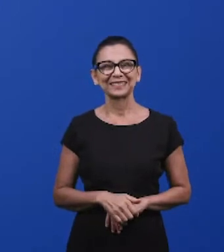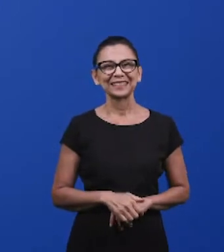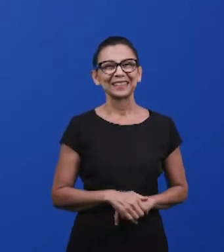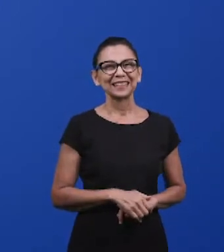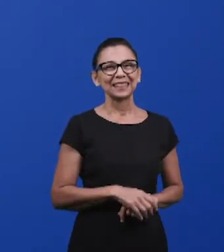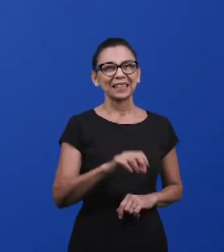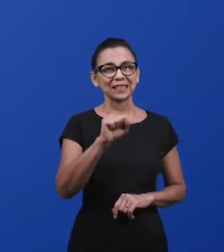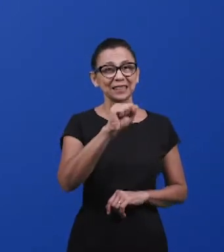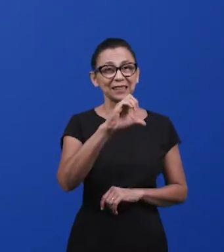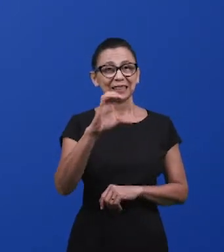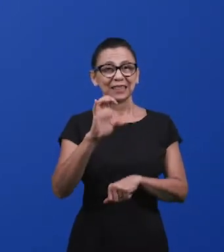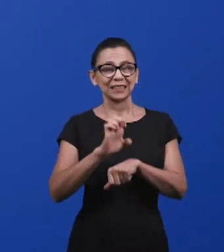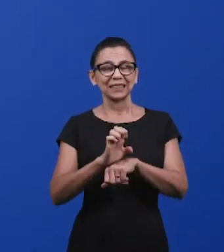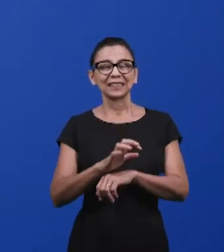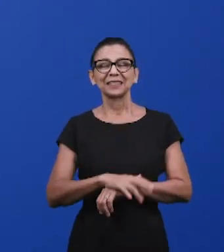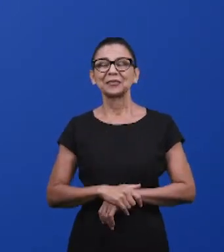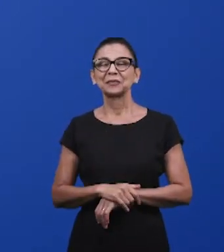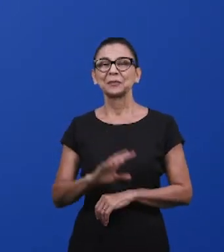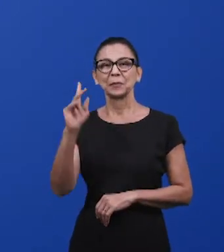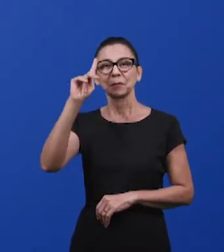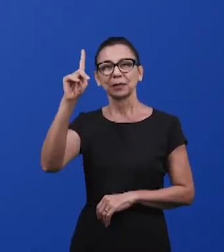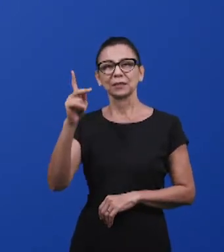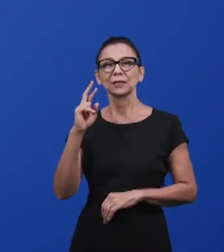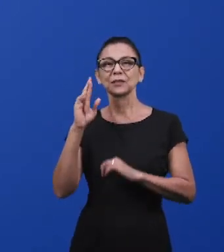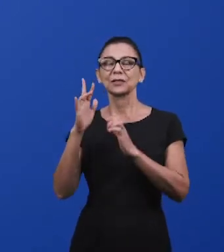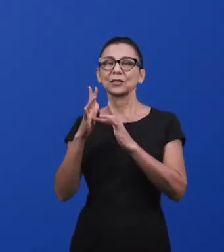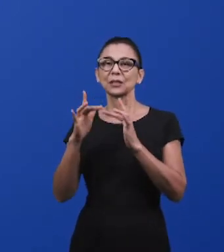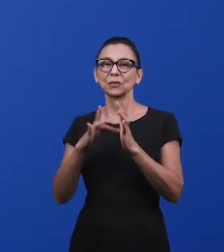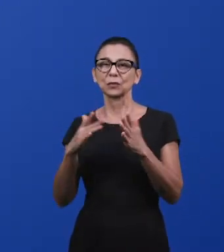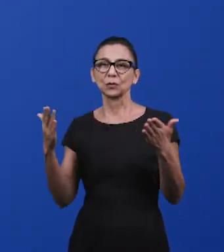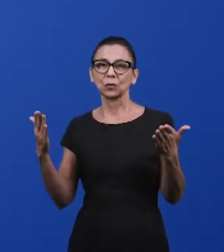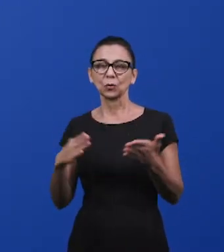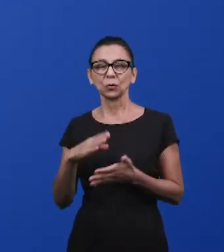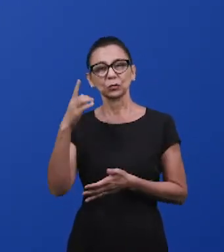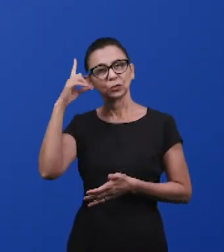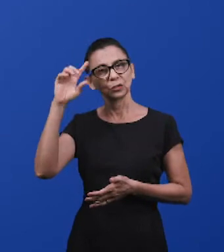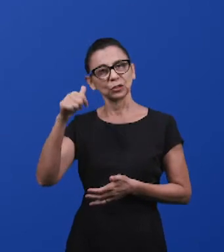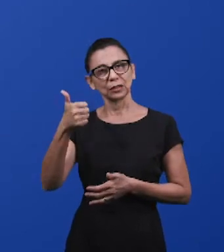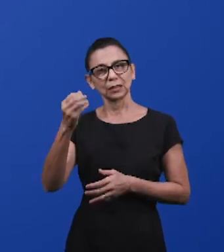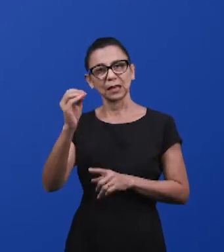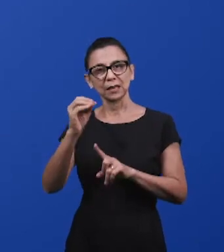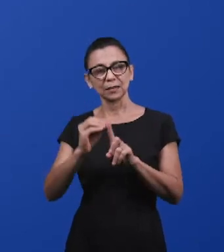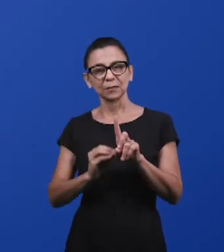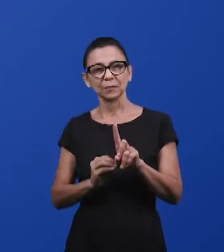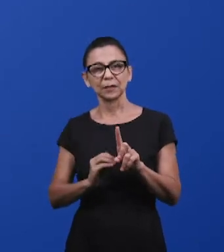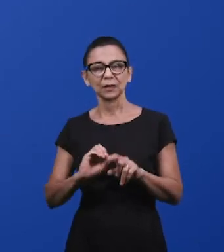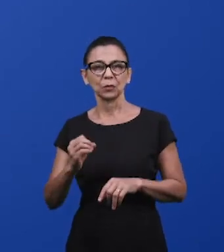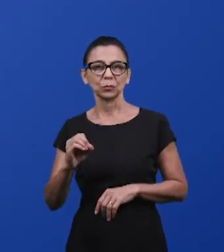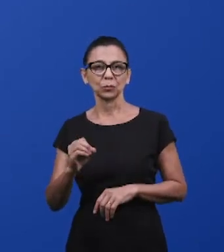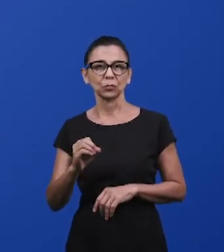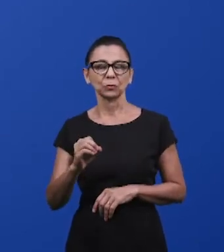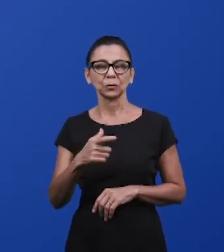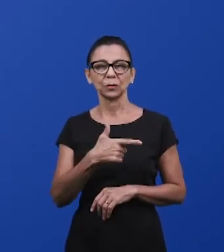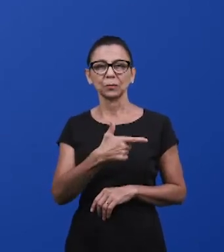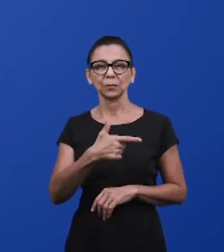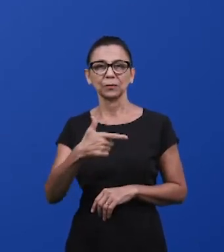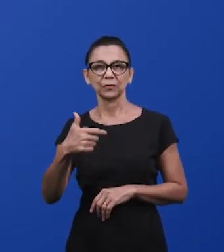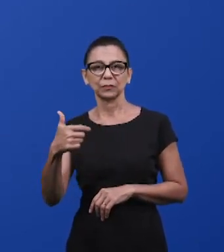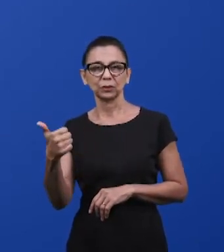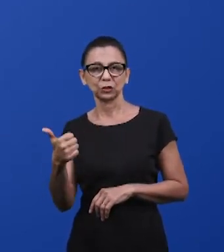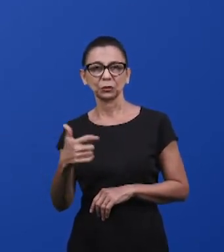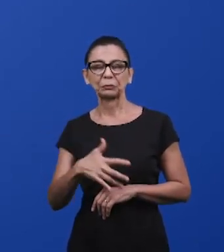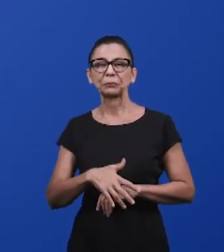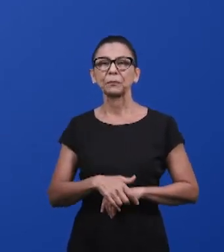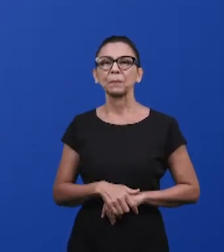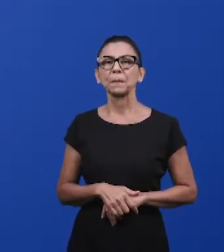Jesus a todos. Essa Escola Bíblica Dominical, agora do dia 10 de outubro de 2021, na questão de número 3.